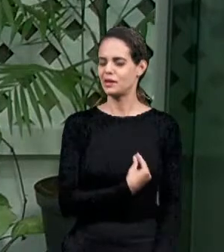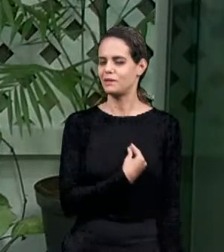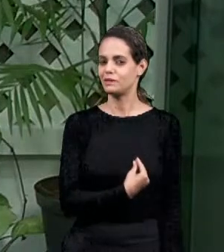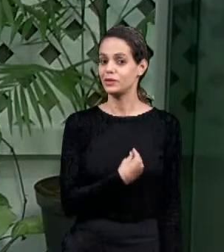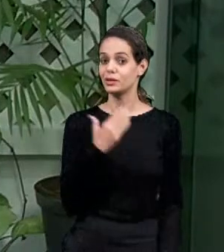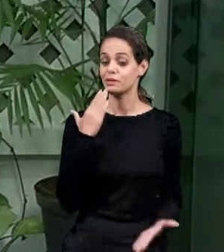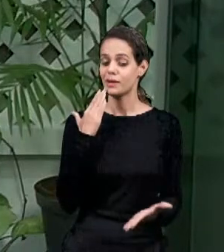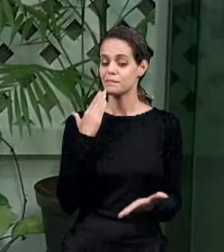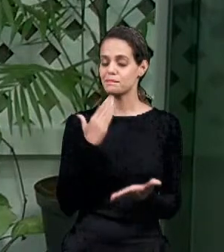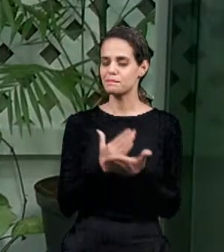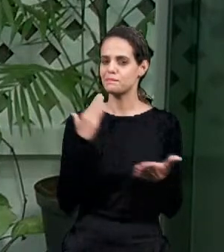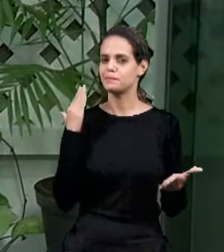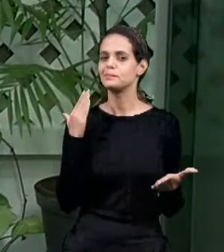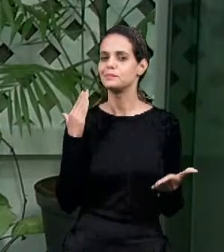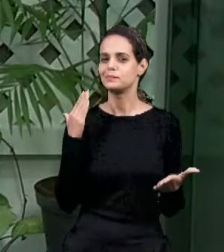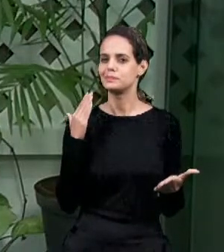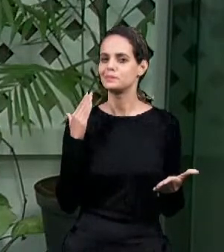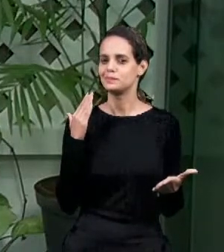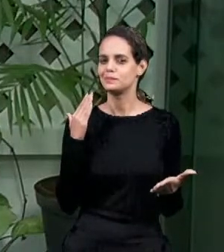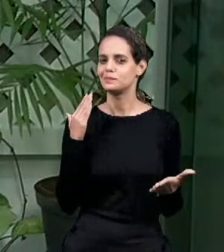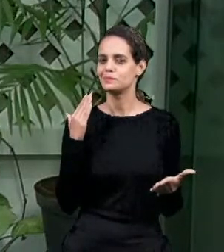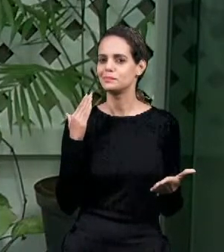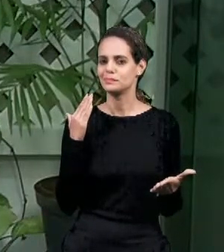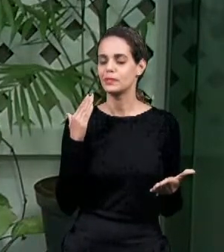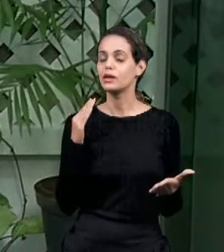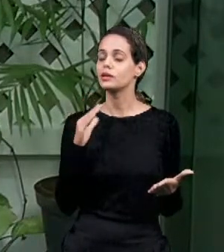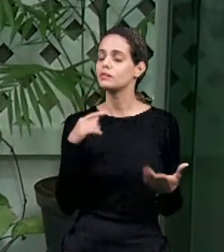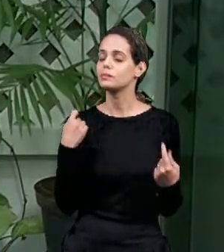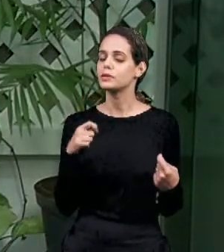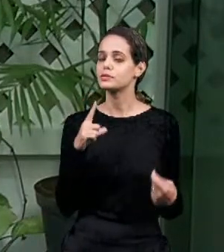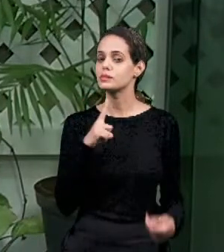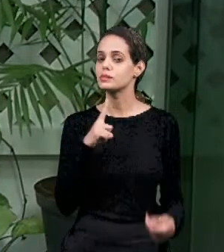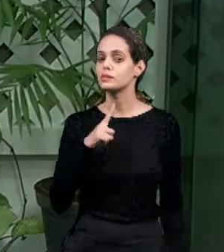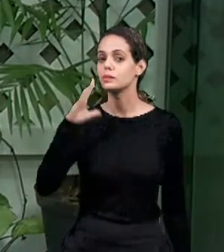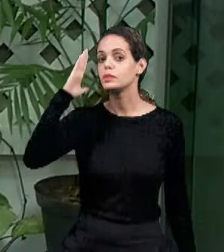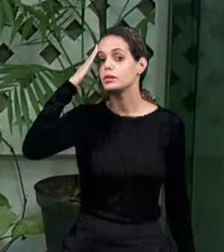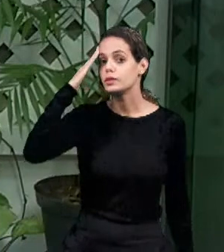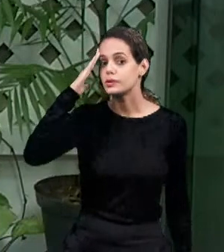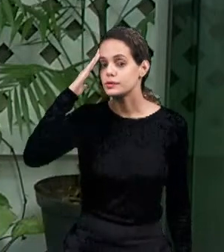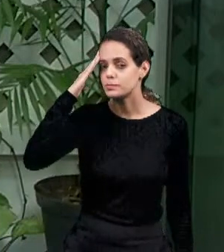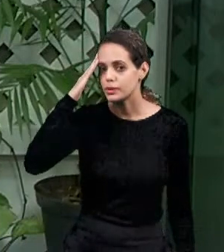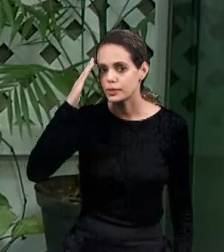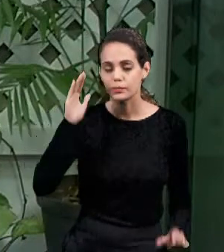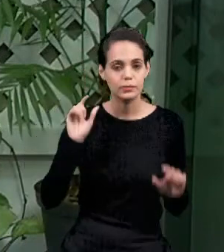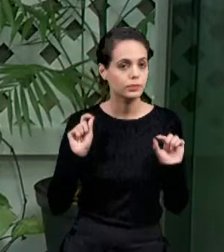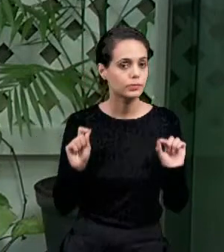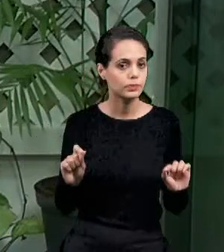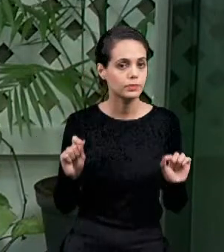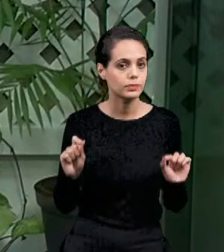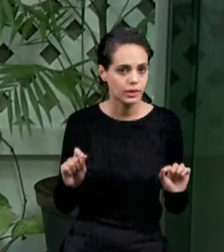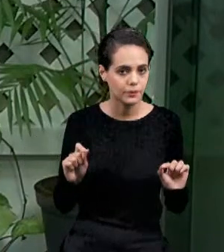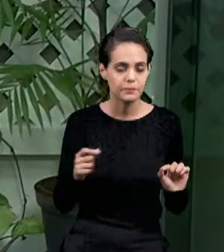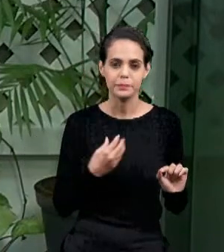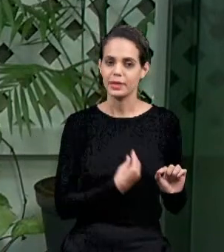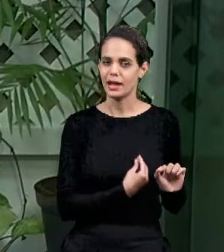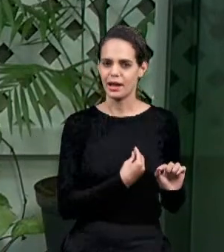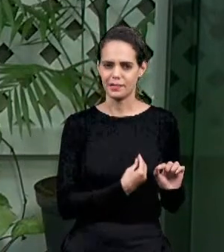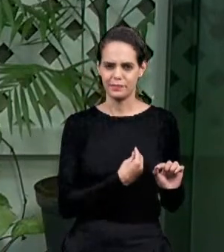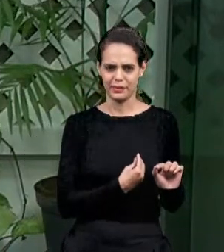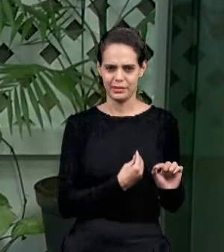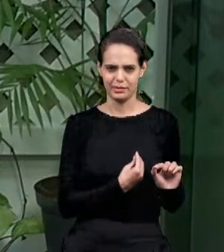ele precisa ter o entendimento de que a vida não vai se encerrar